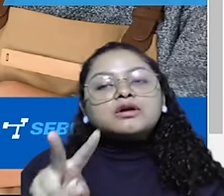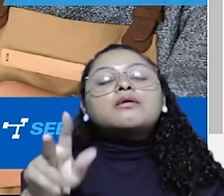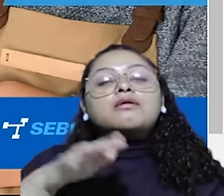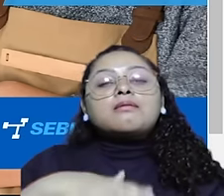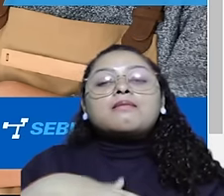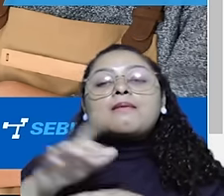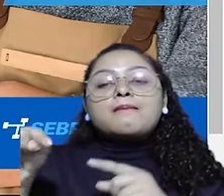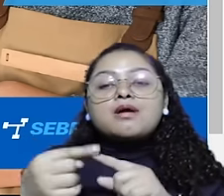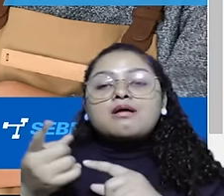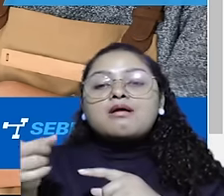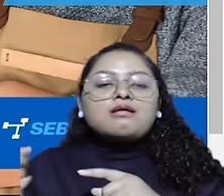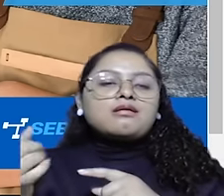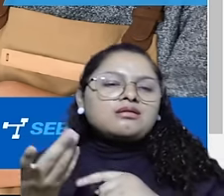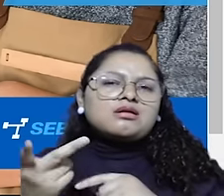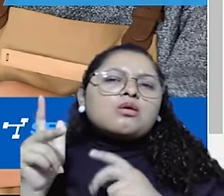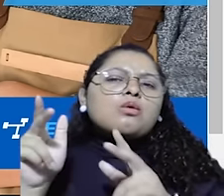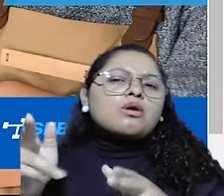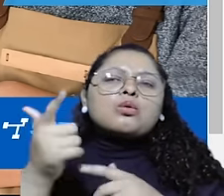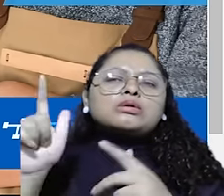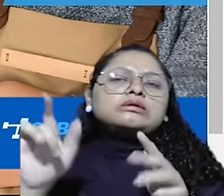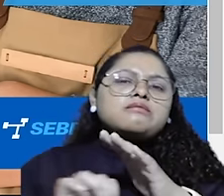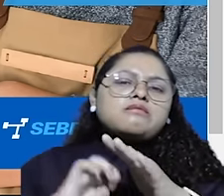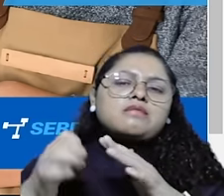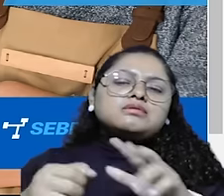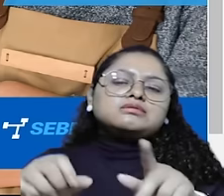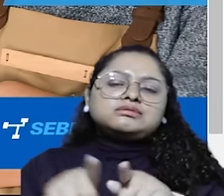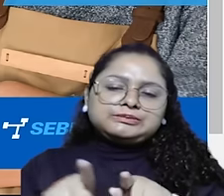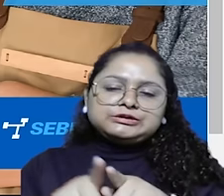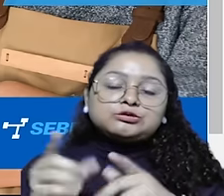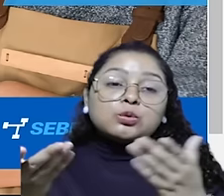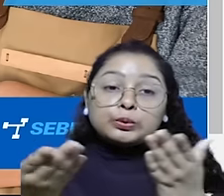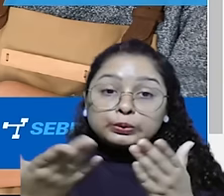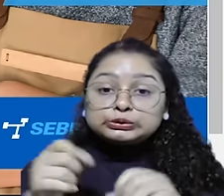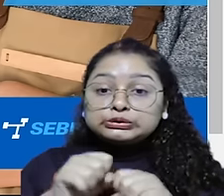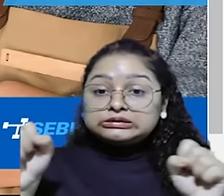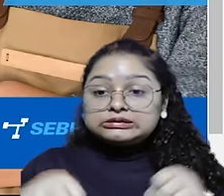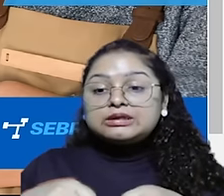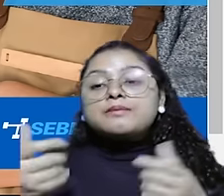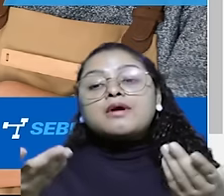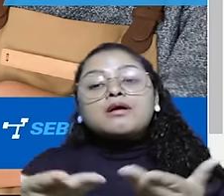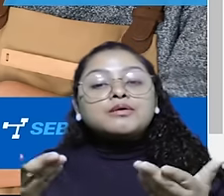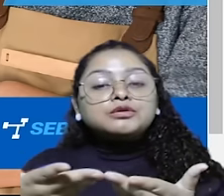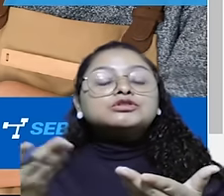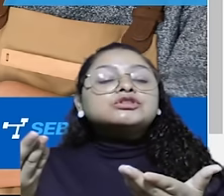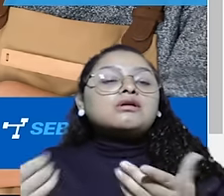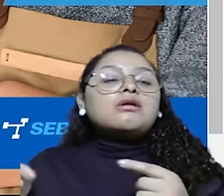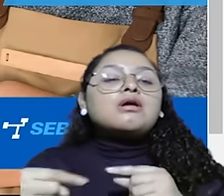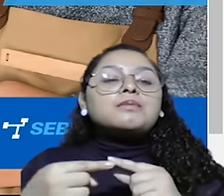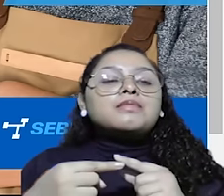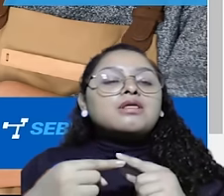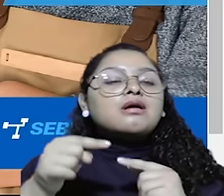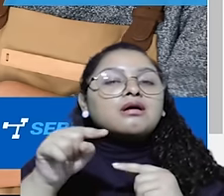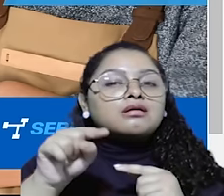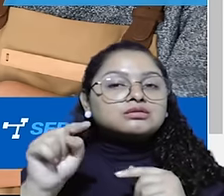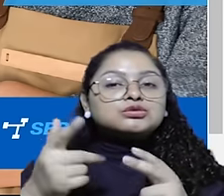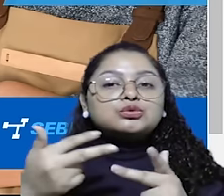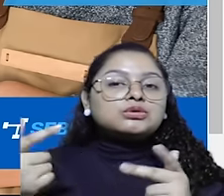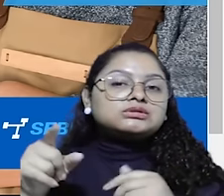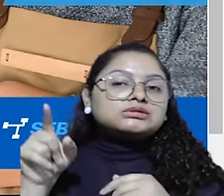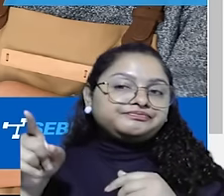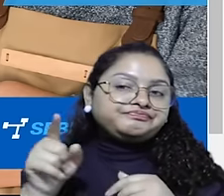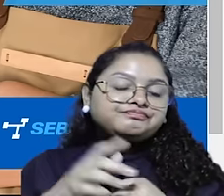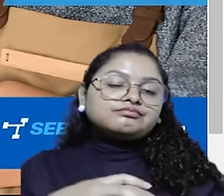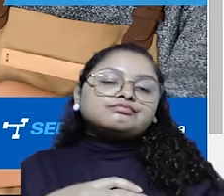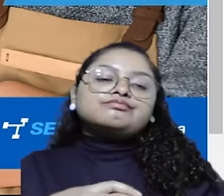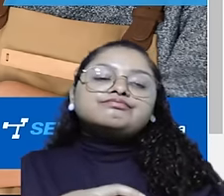encontra assim como até outras demais empresas hoje o sistema tá parametrizado para estas disponibilidades aqui